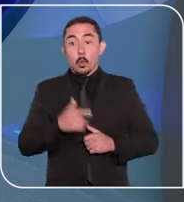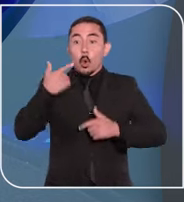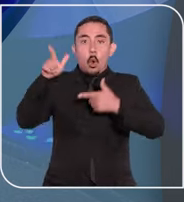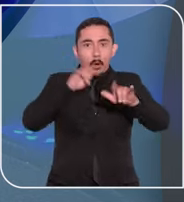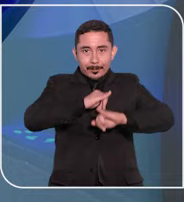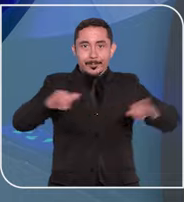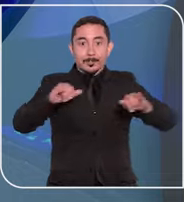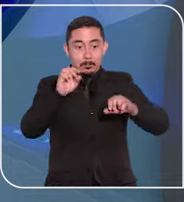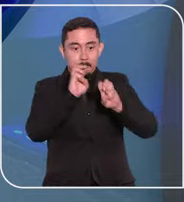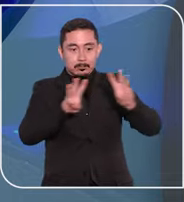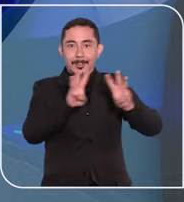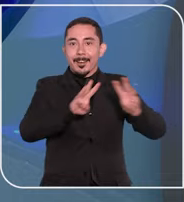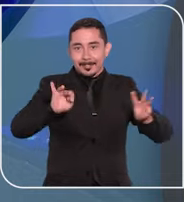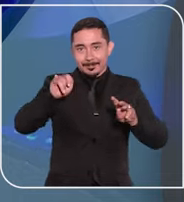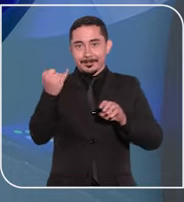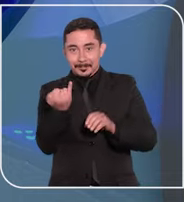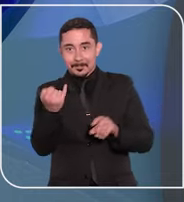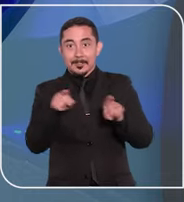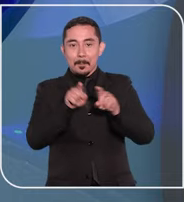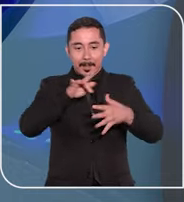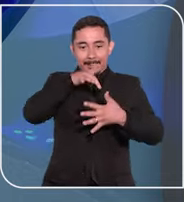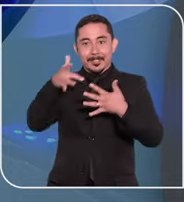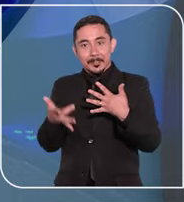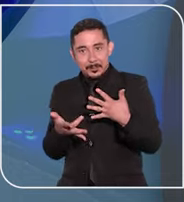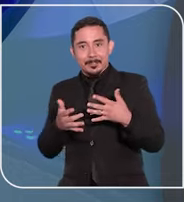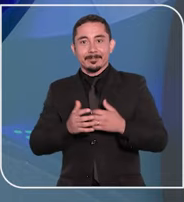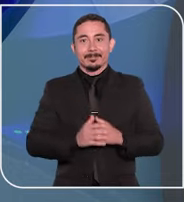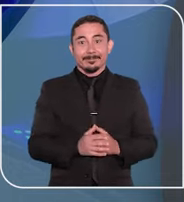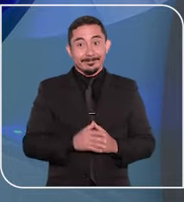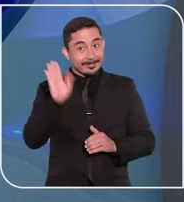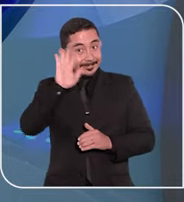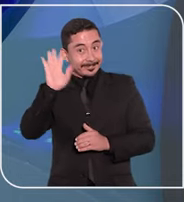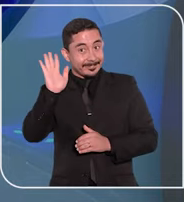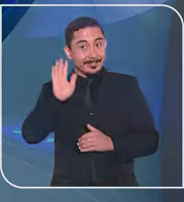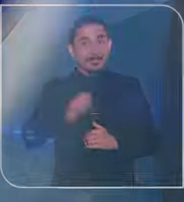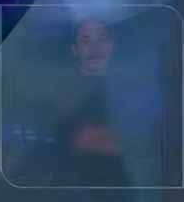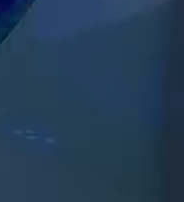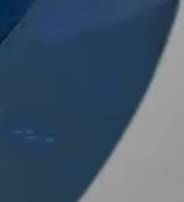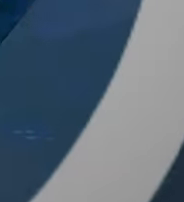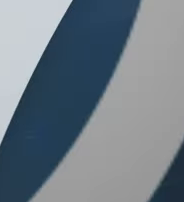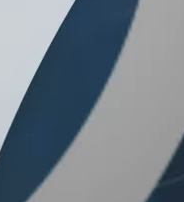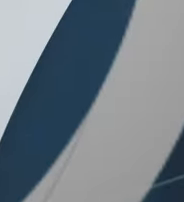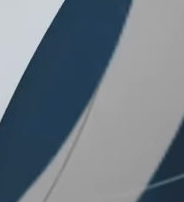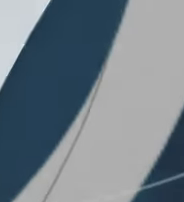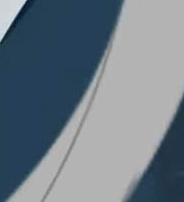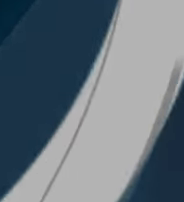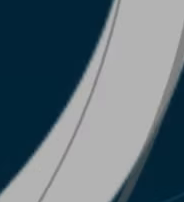outras notícias no site do STJ e nas nossas redes sociais. Até a próxima!